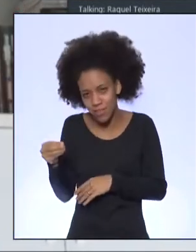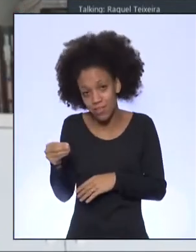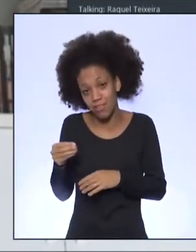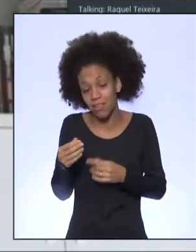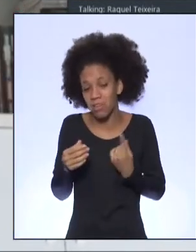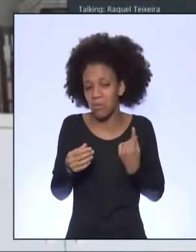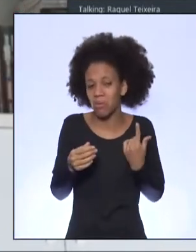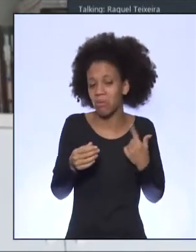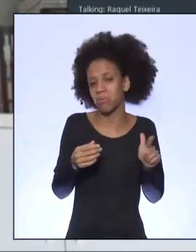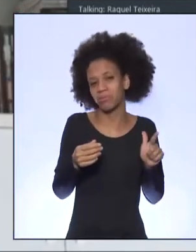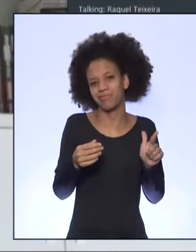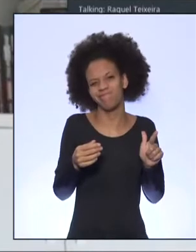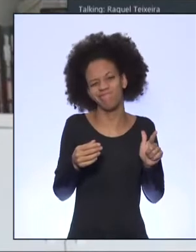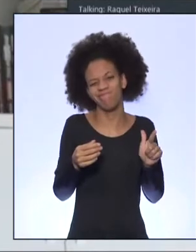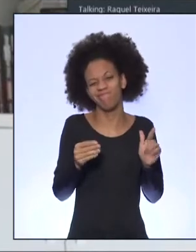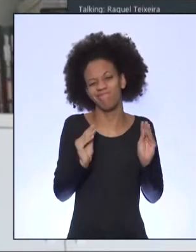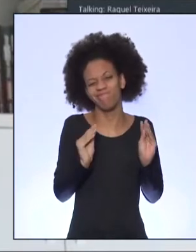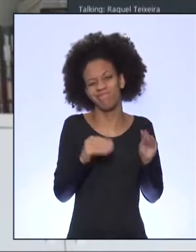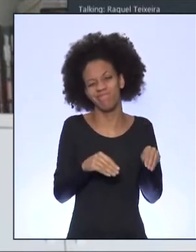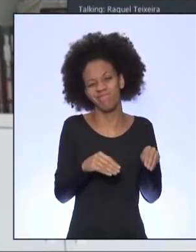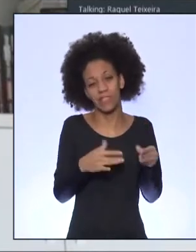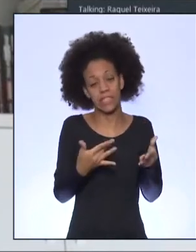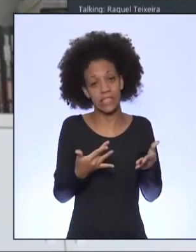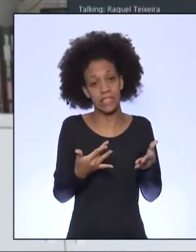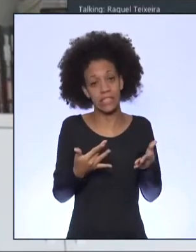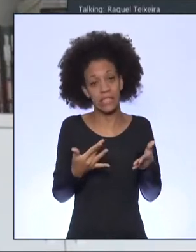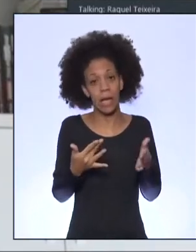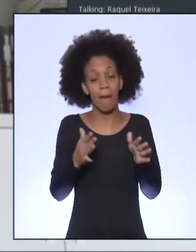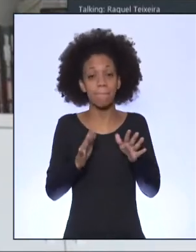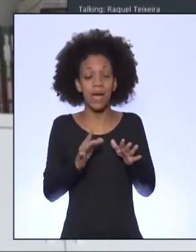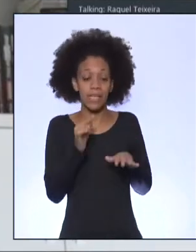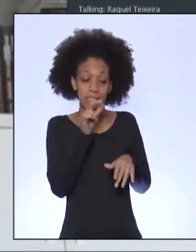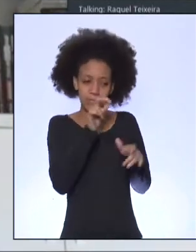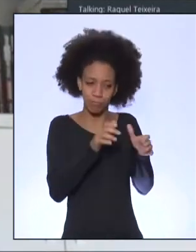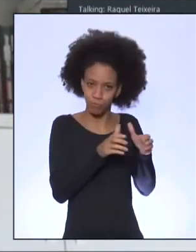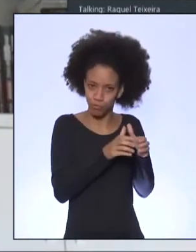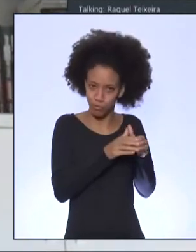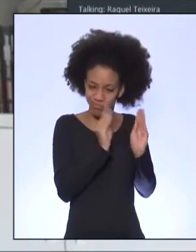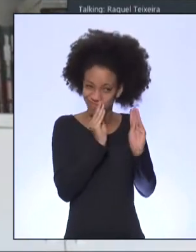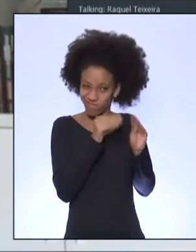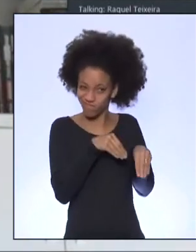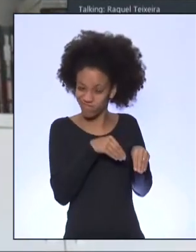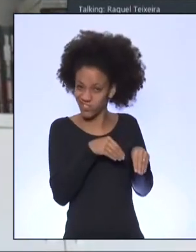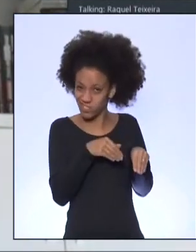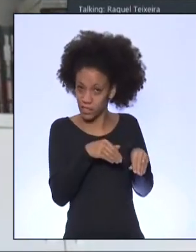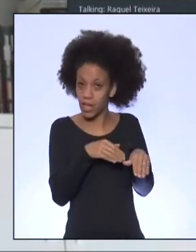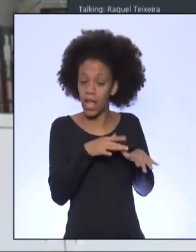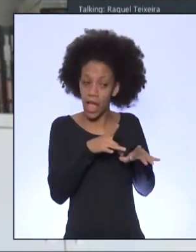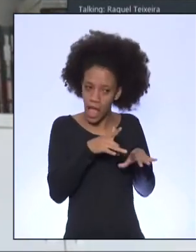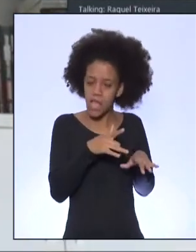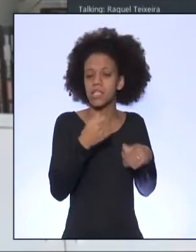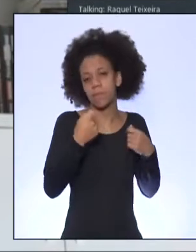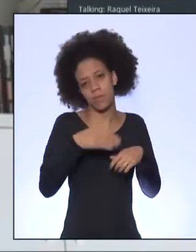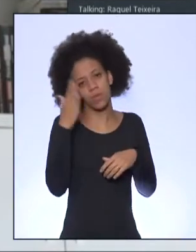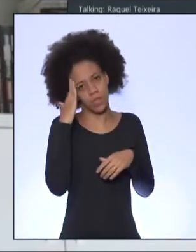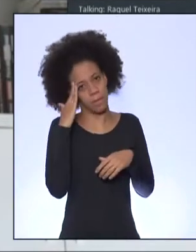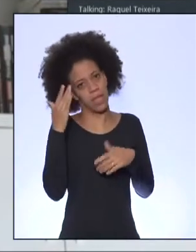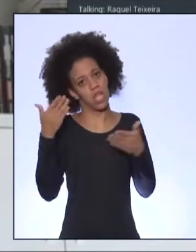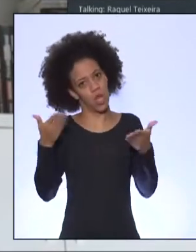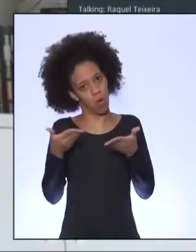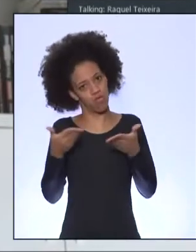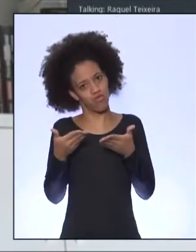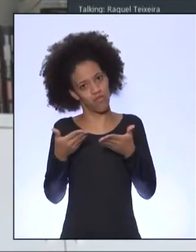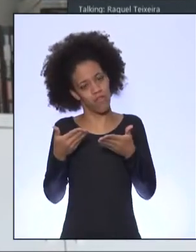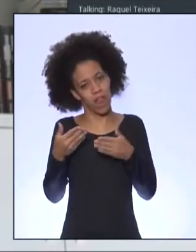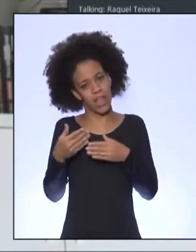tanto. Agora, porque os nem tanto não sabem que hoje você pode aprender a ser inesquecível. Há formas